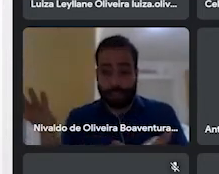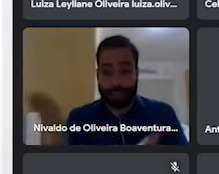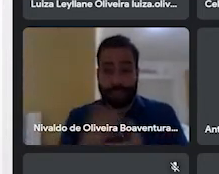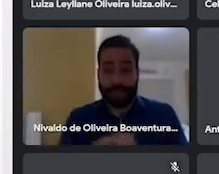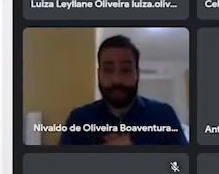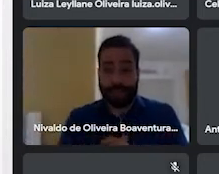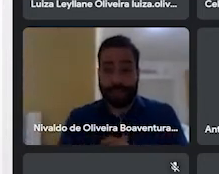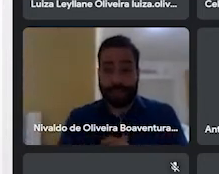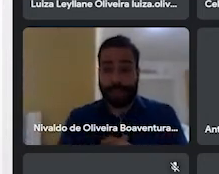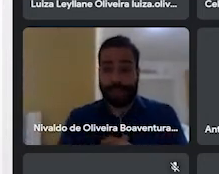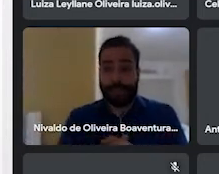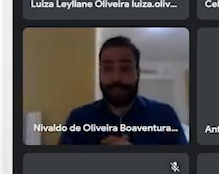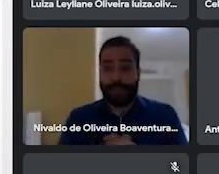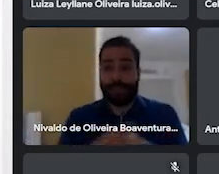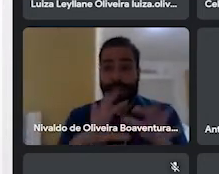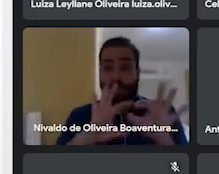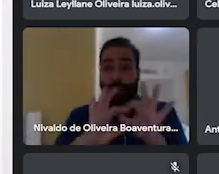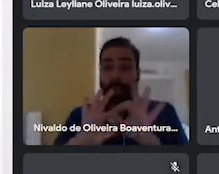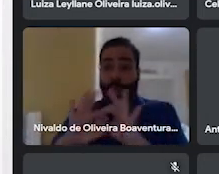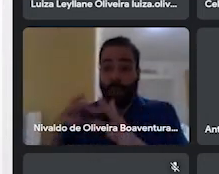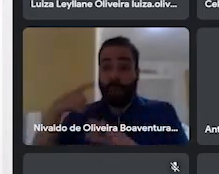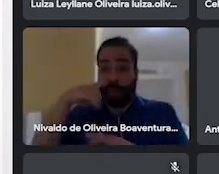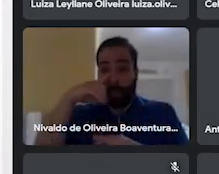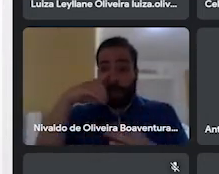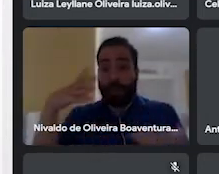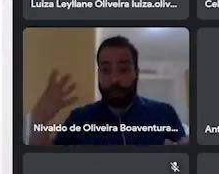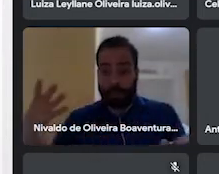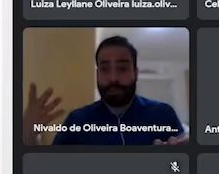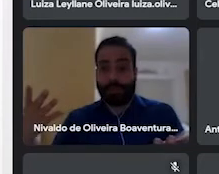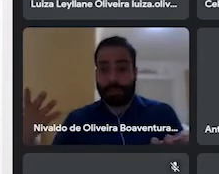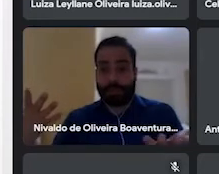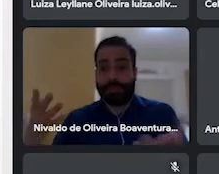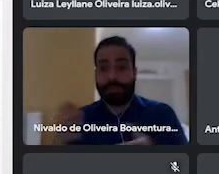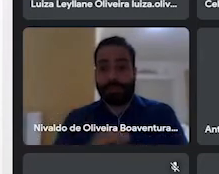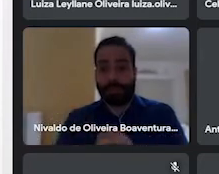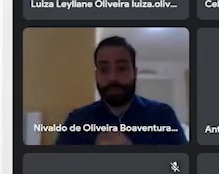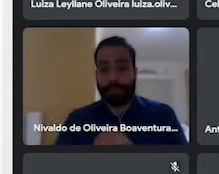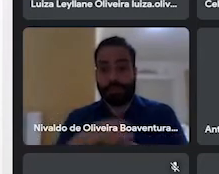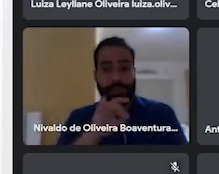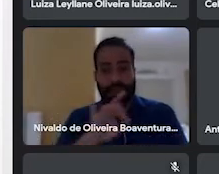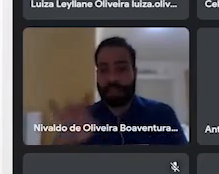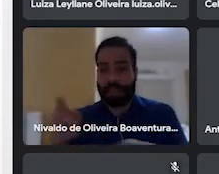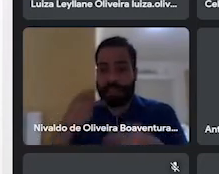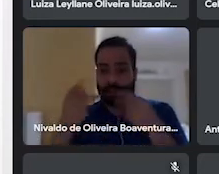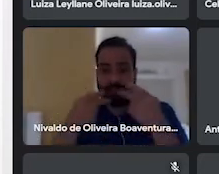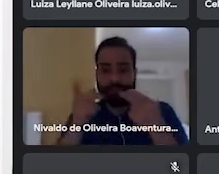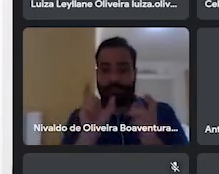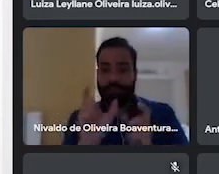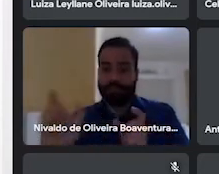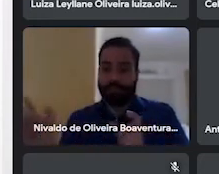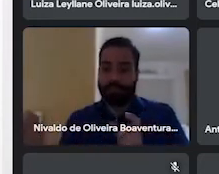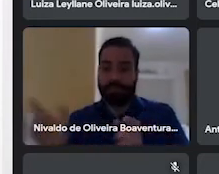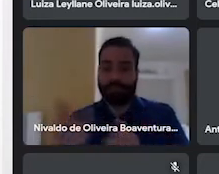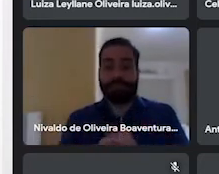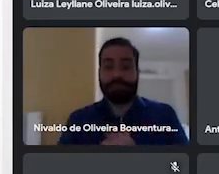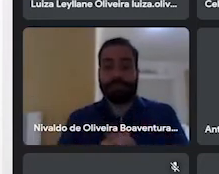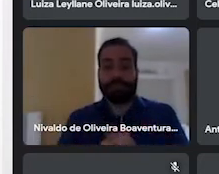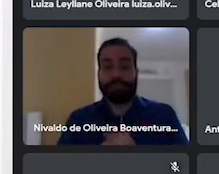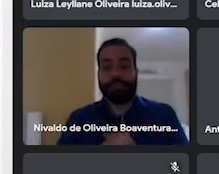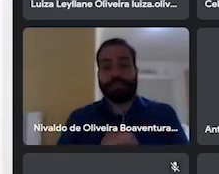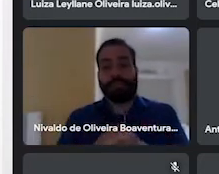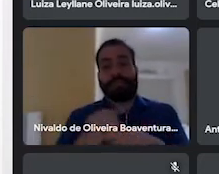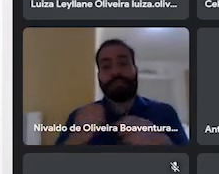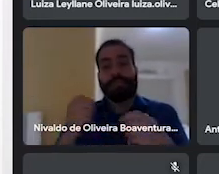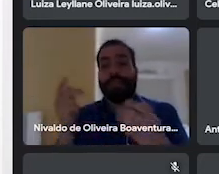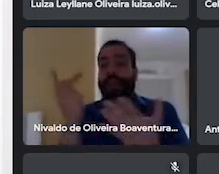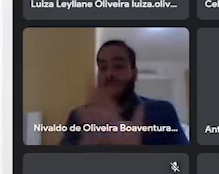de risco, como cada um prefere chamar, ele vai acontecer